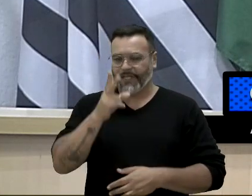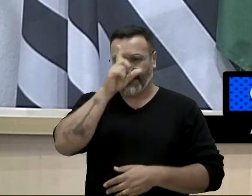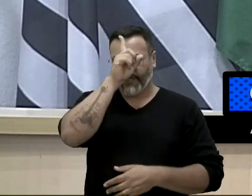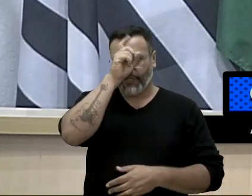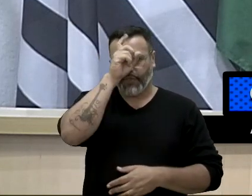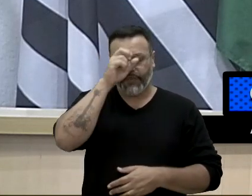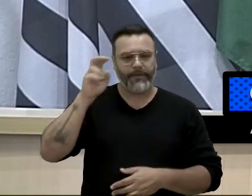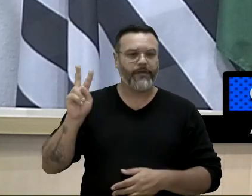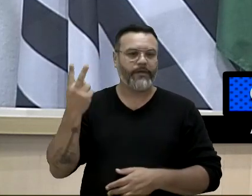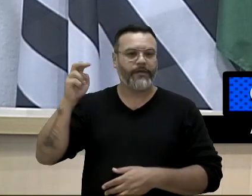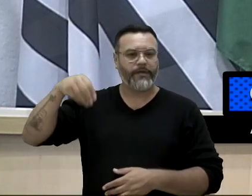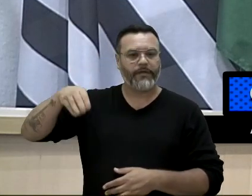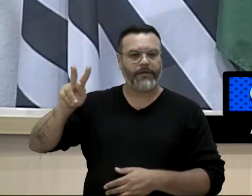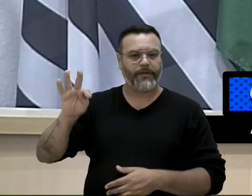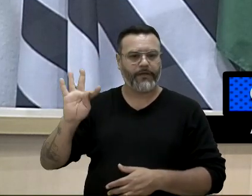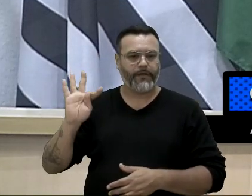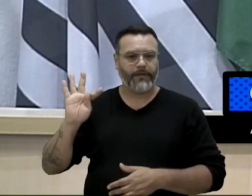hospital.